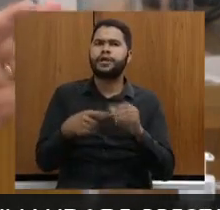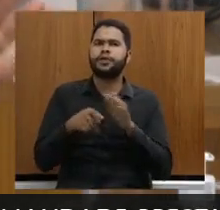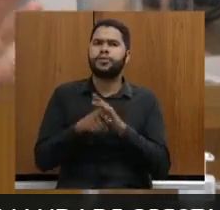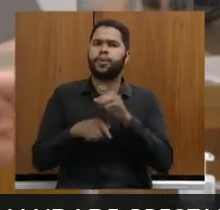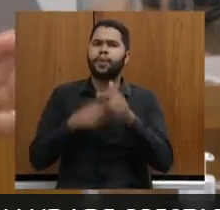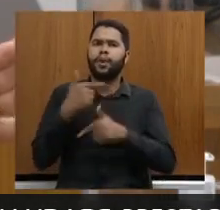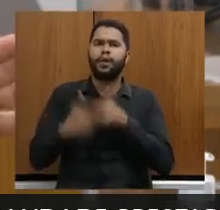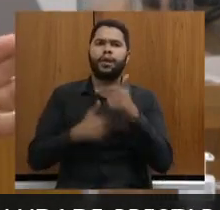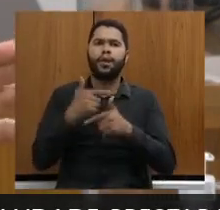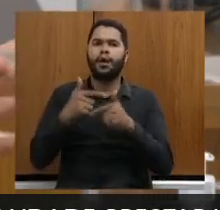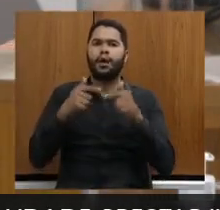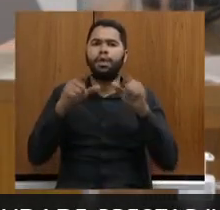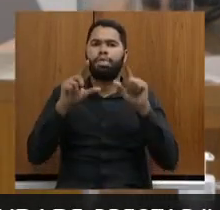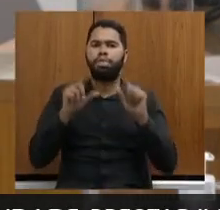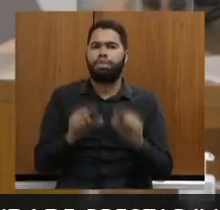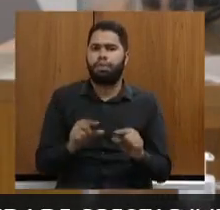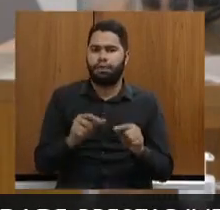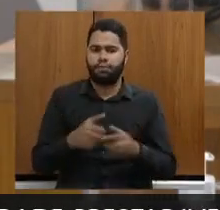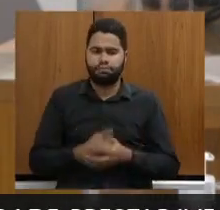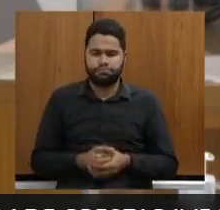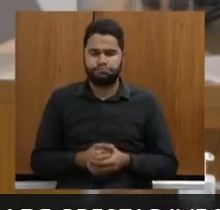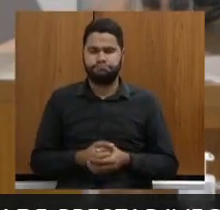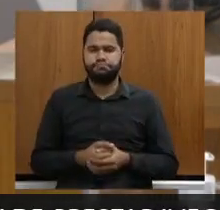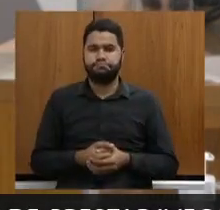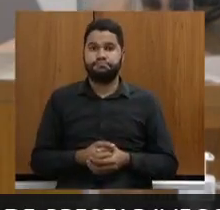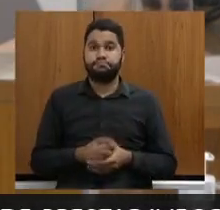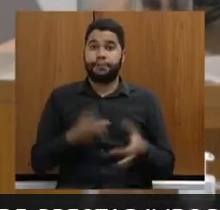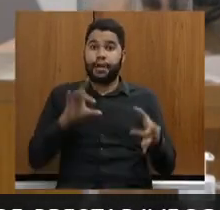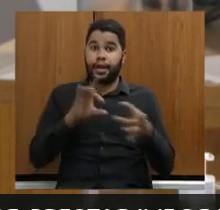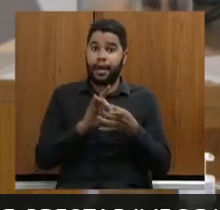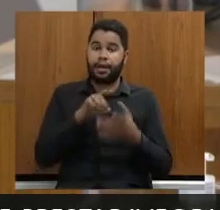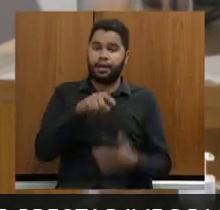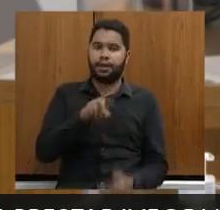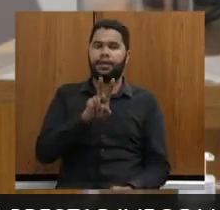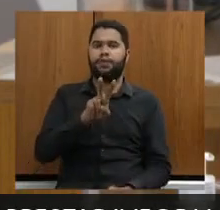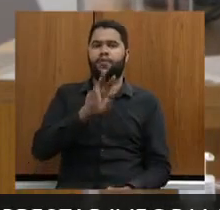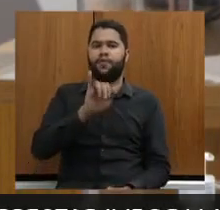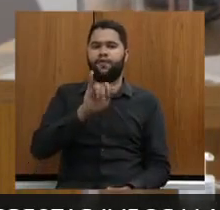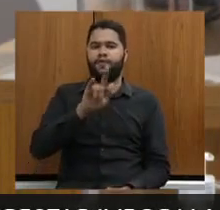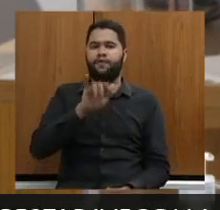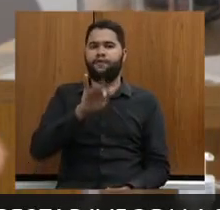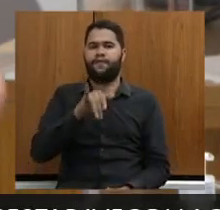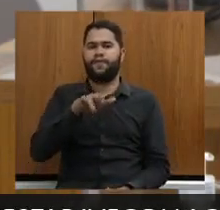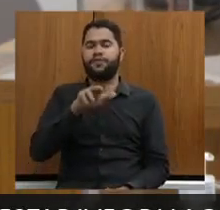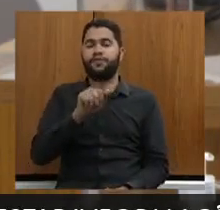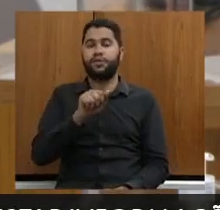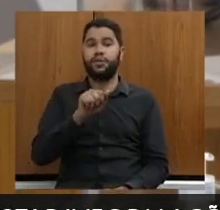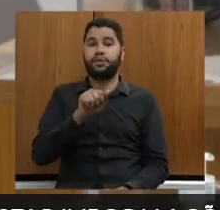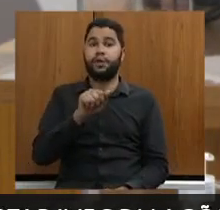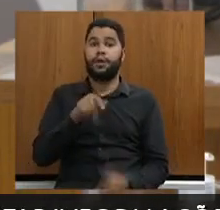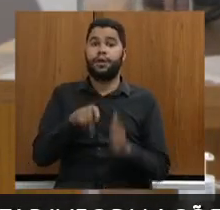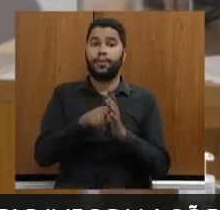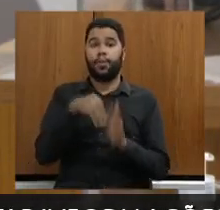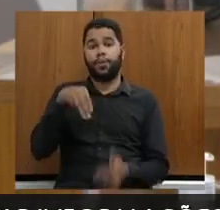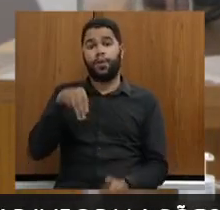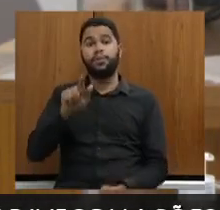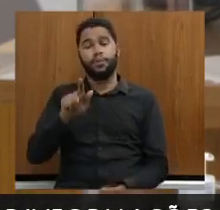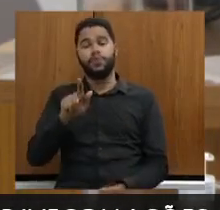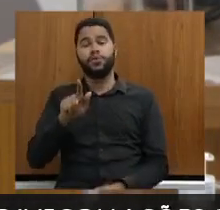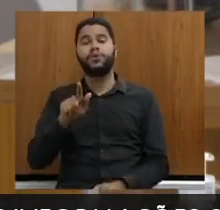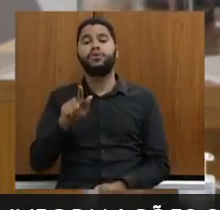de emprego e economia foi lá embaixo ligado por Virginia na estrada de terra é uma MG